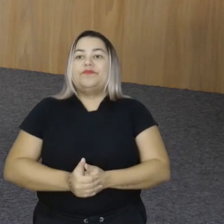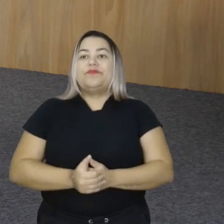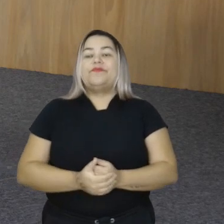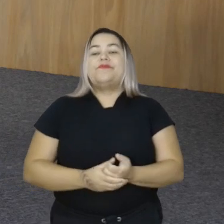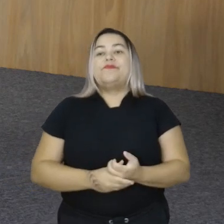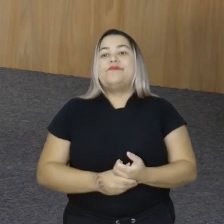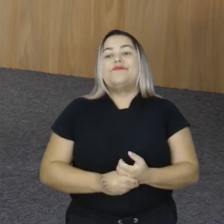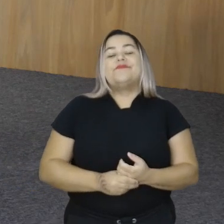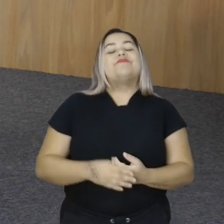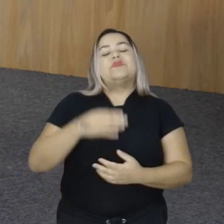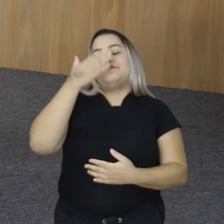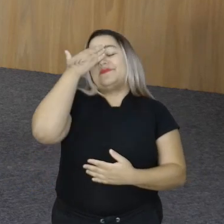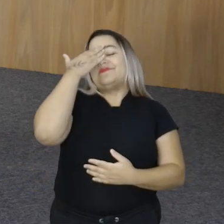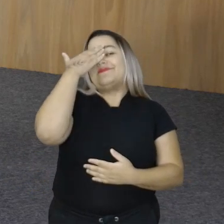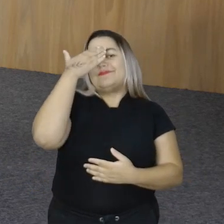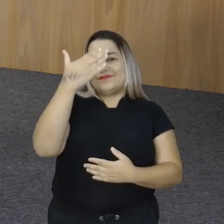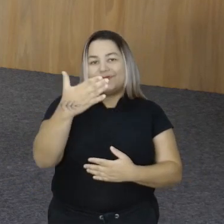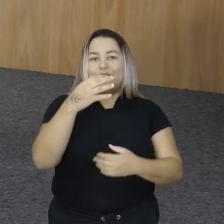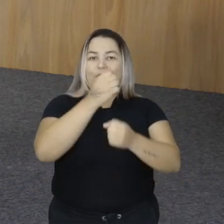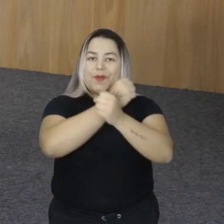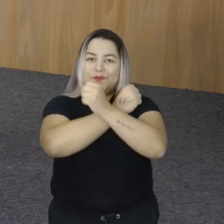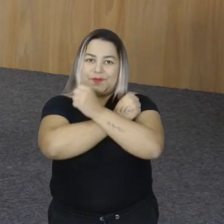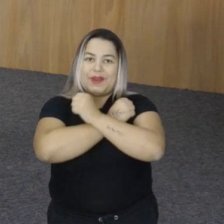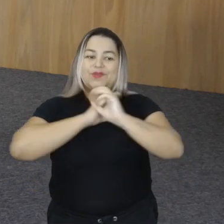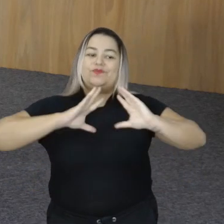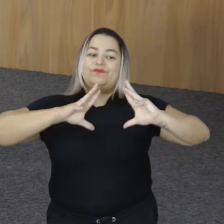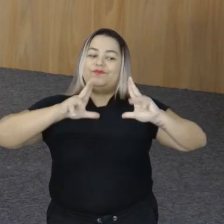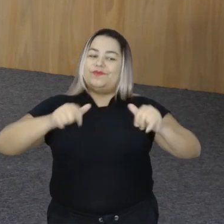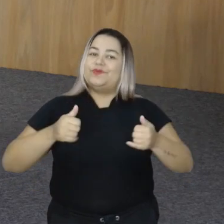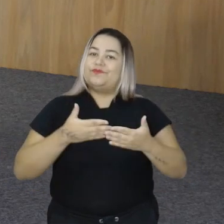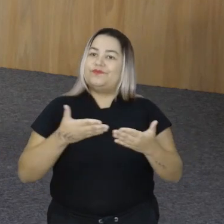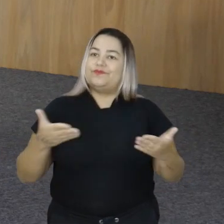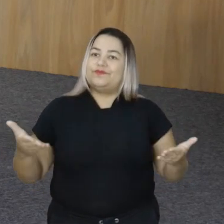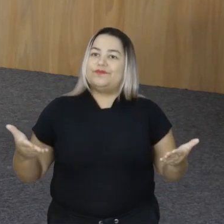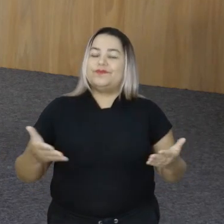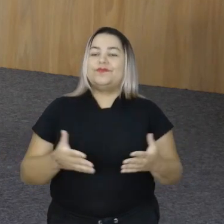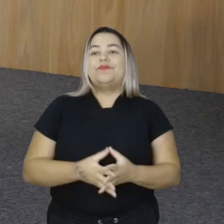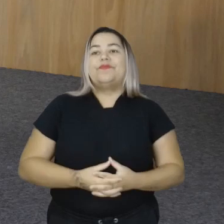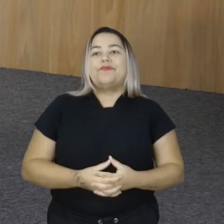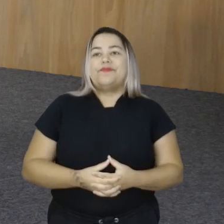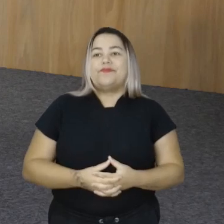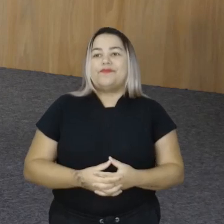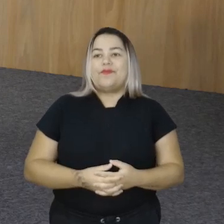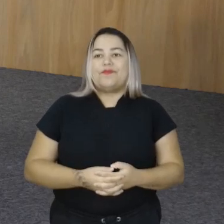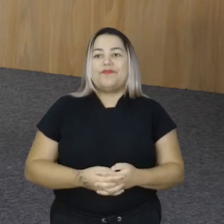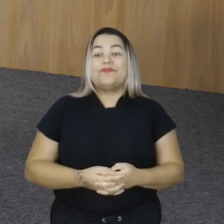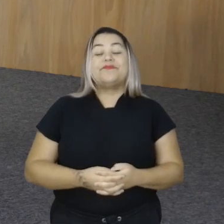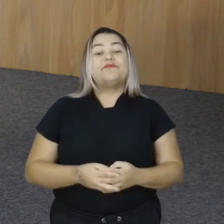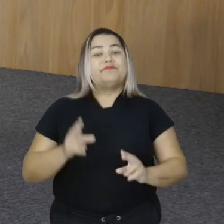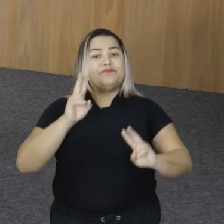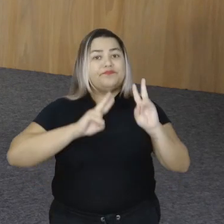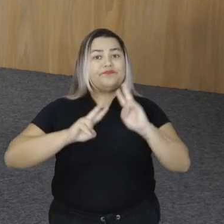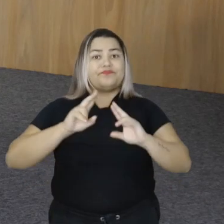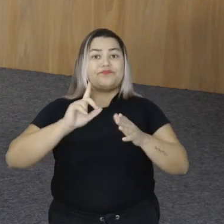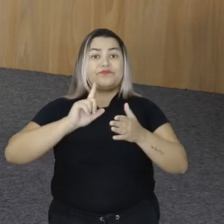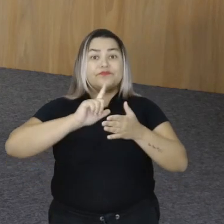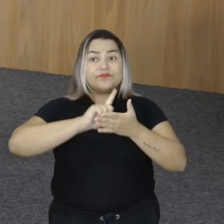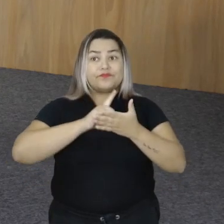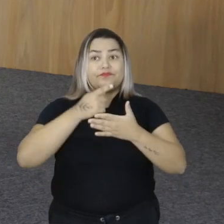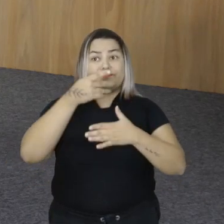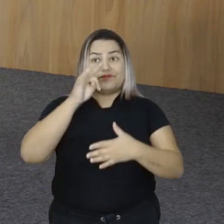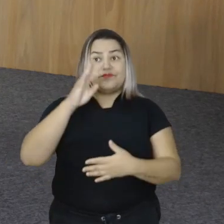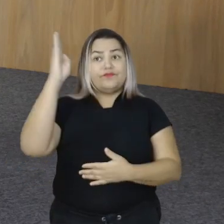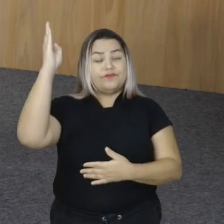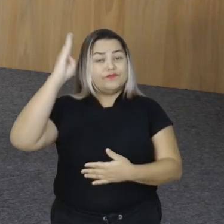Eu que fico grato, Amanda. Um abraço a todos, a todas e todos que acompanham o Jornal PT Brasil. E